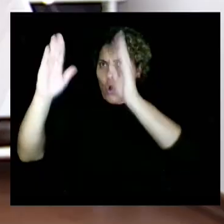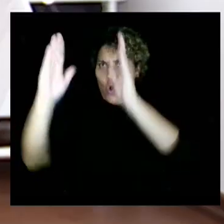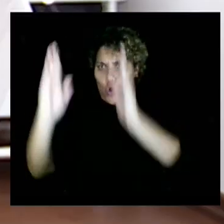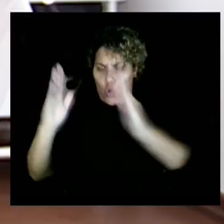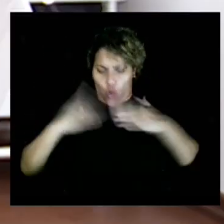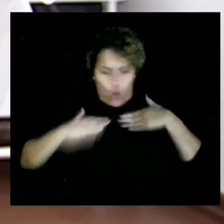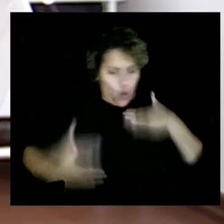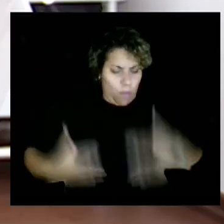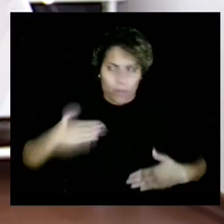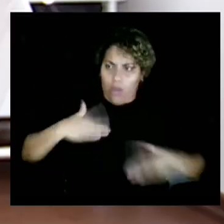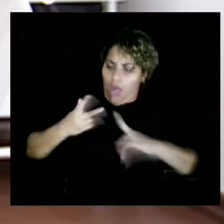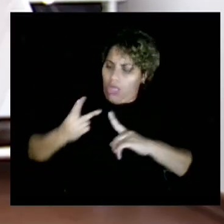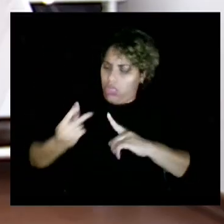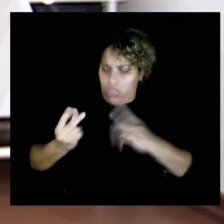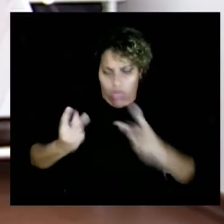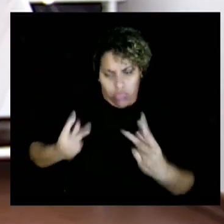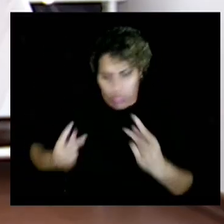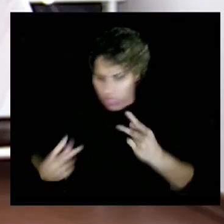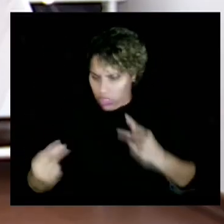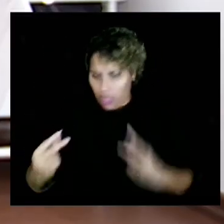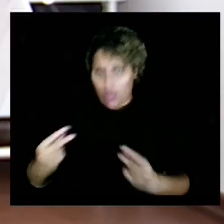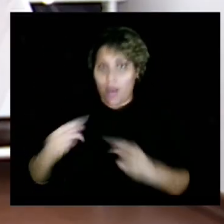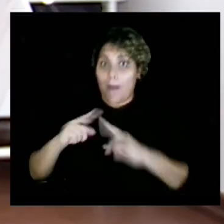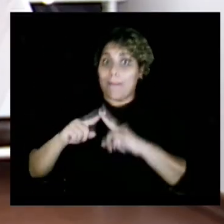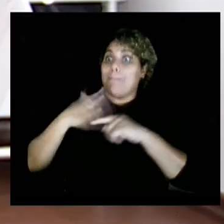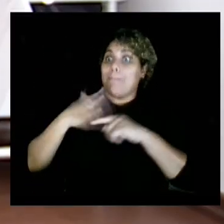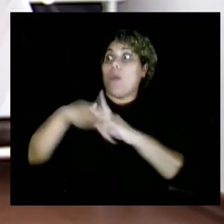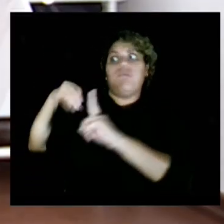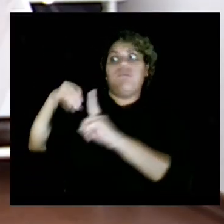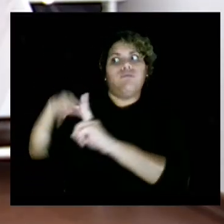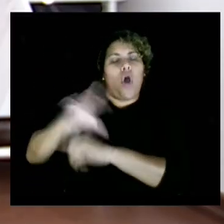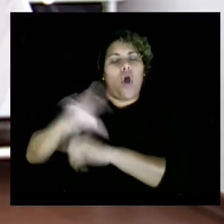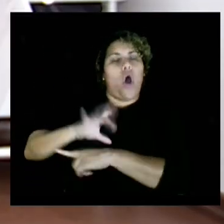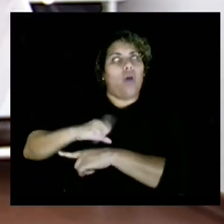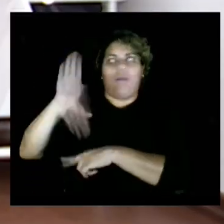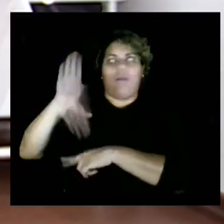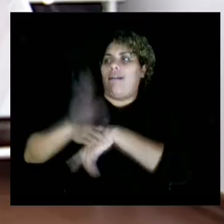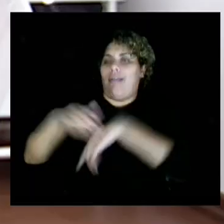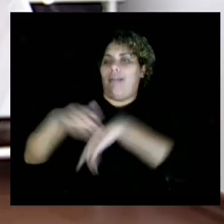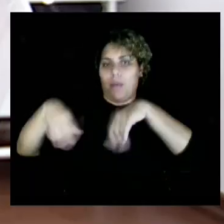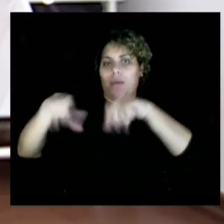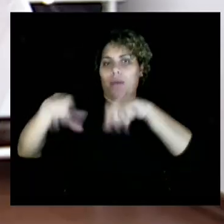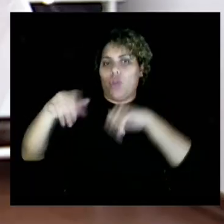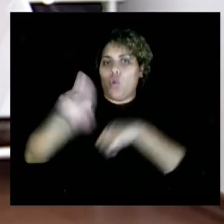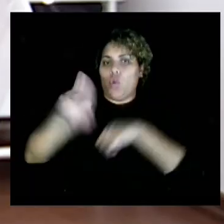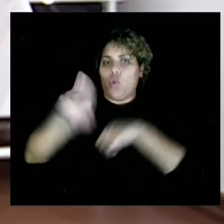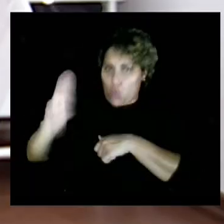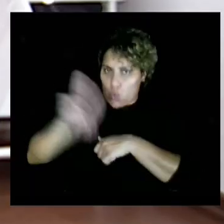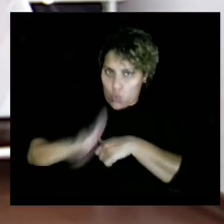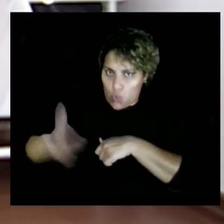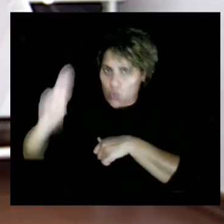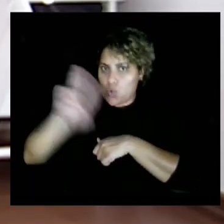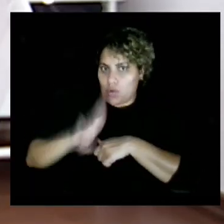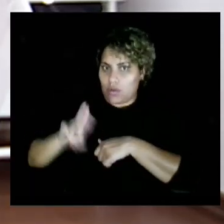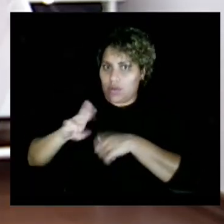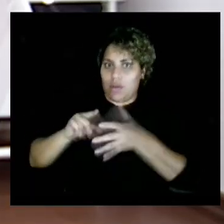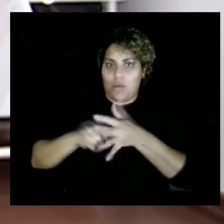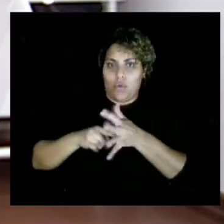mas o meu público gosta do manual. Então, assim, eu sempre uso um aparelho, mas elas sempre pedem o